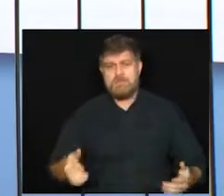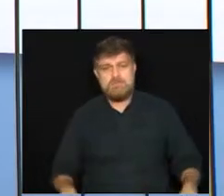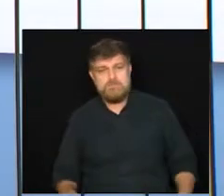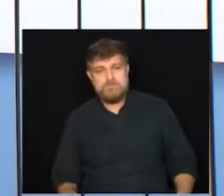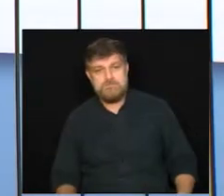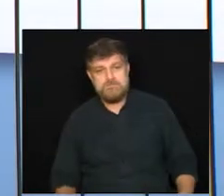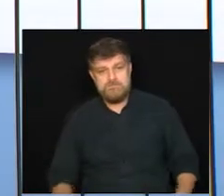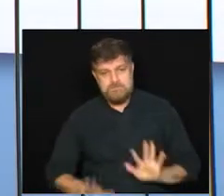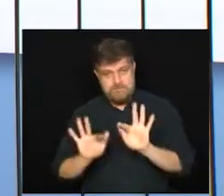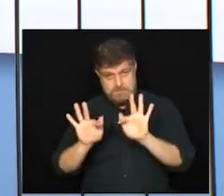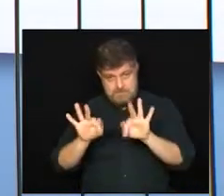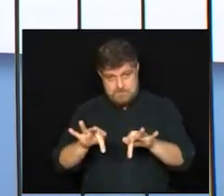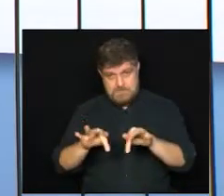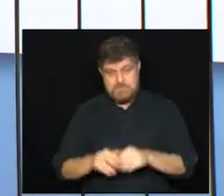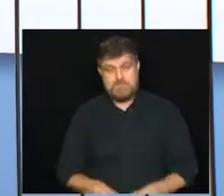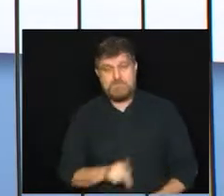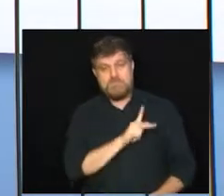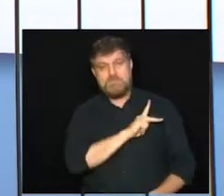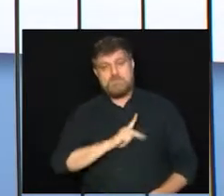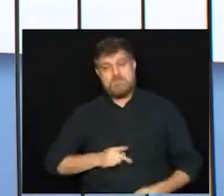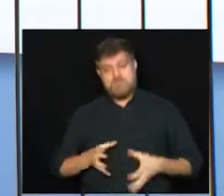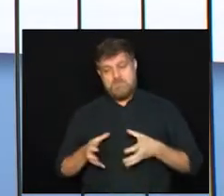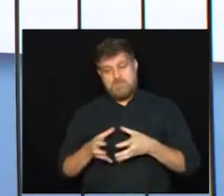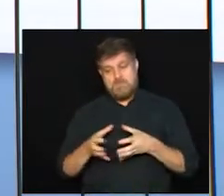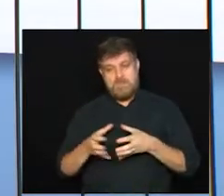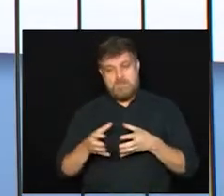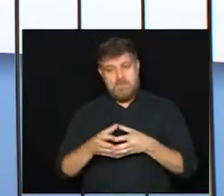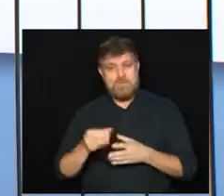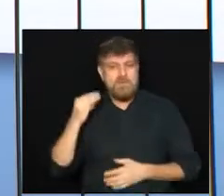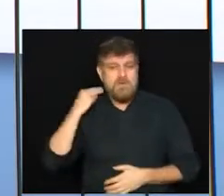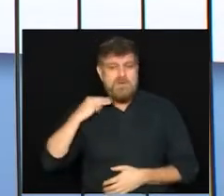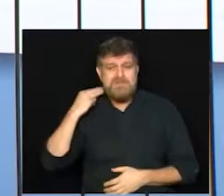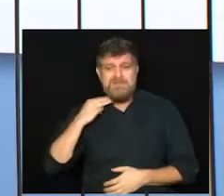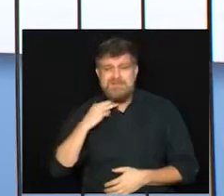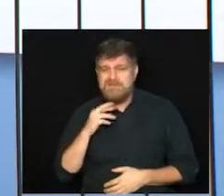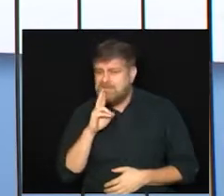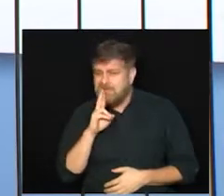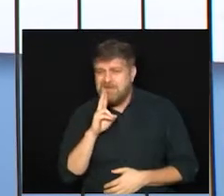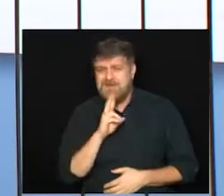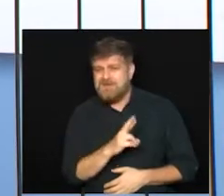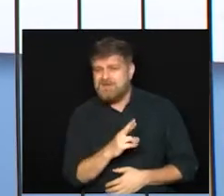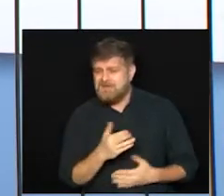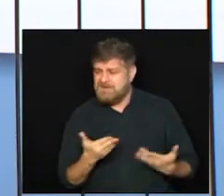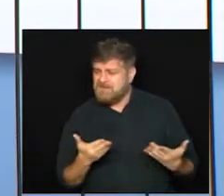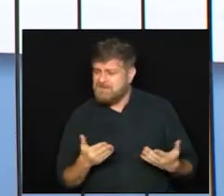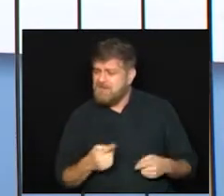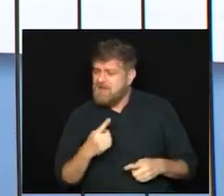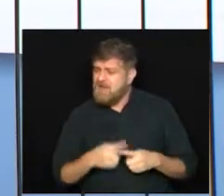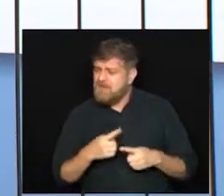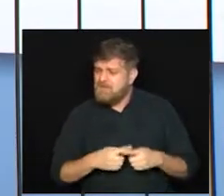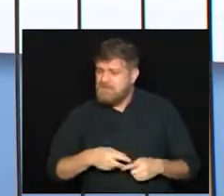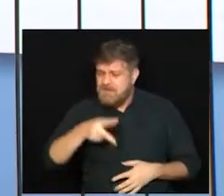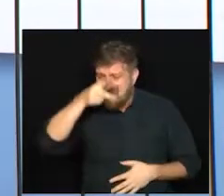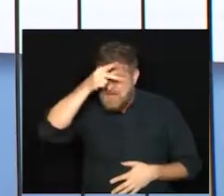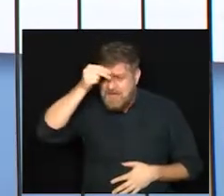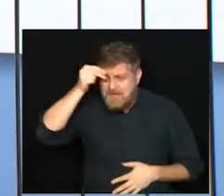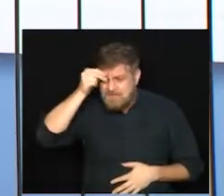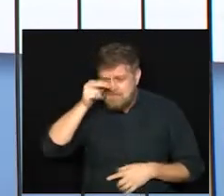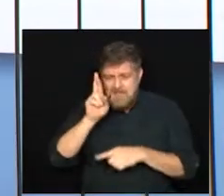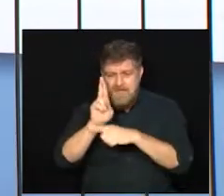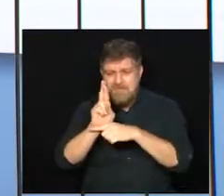Ao final, a presidente da comissão lamentou a falta de representantes da prefeitura no debate,